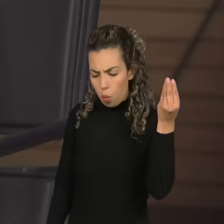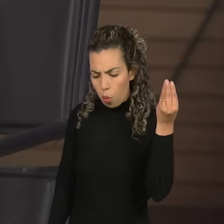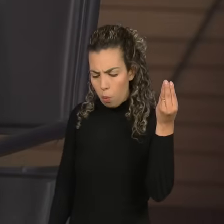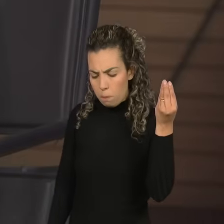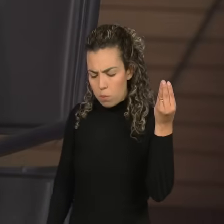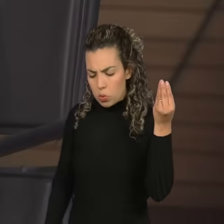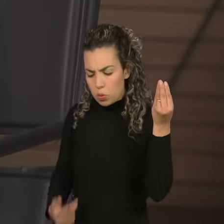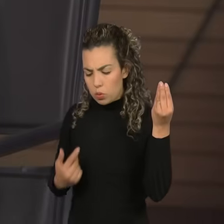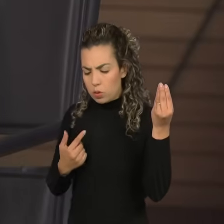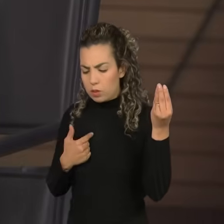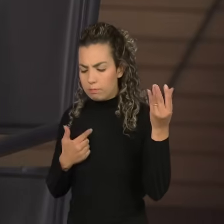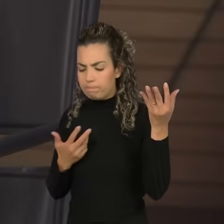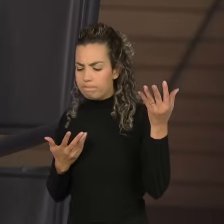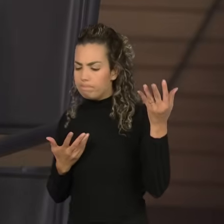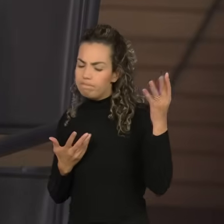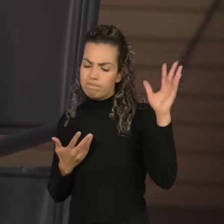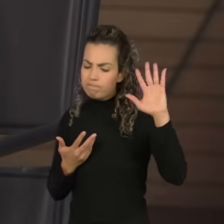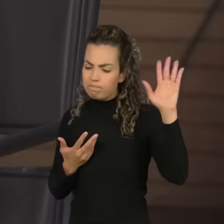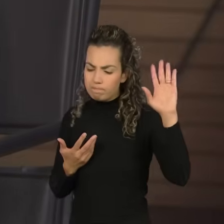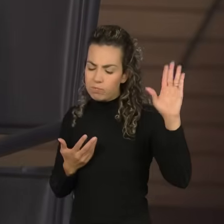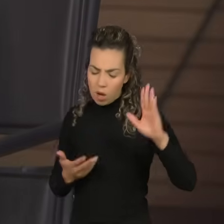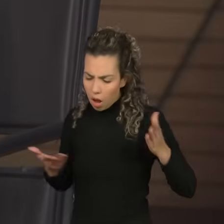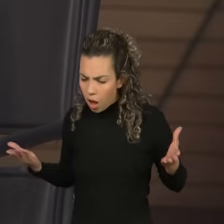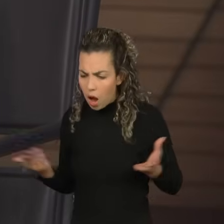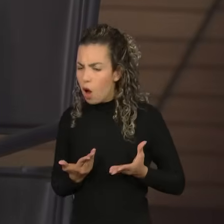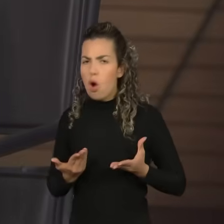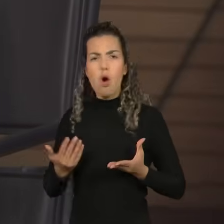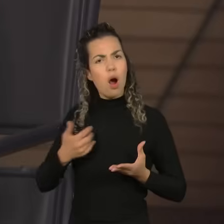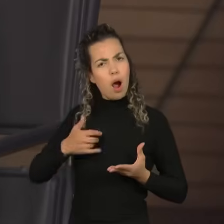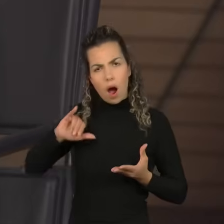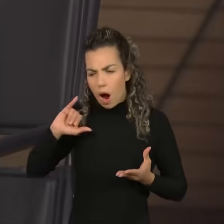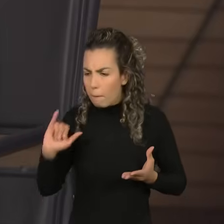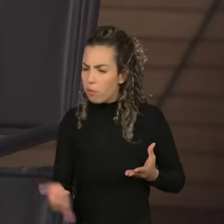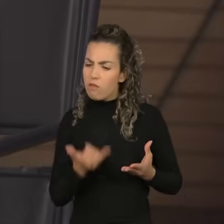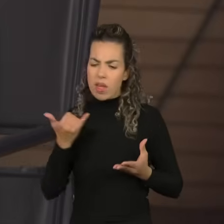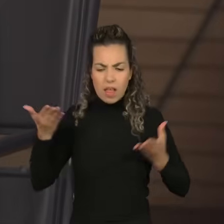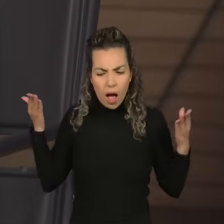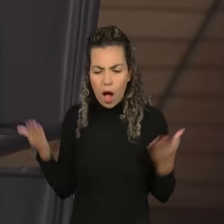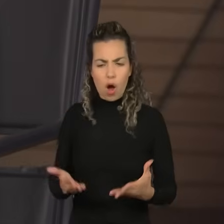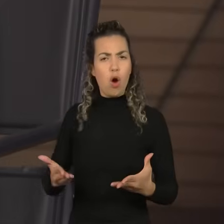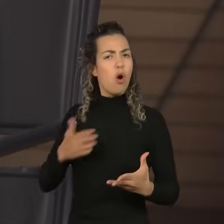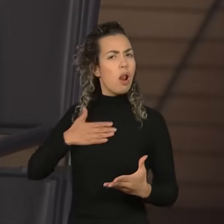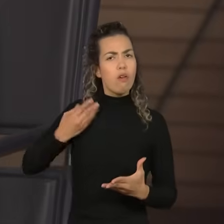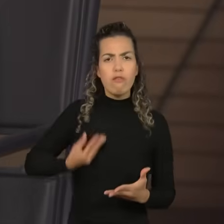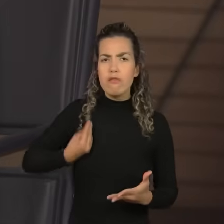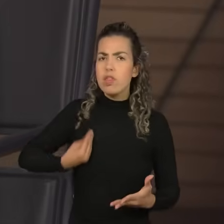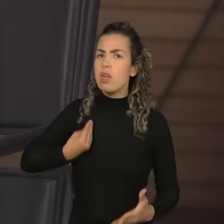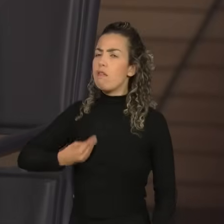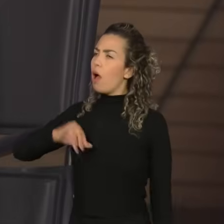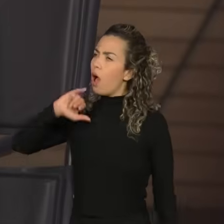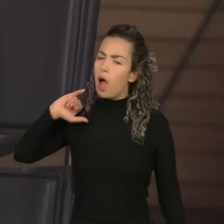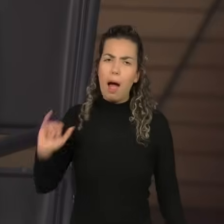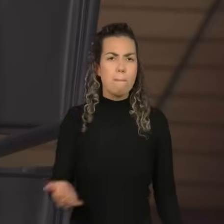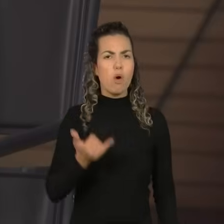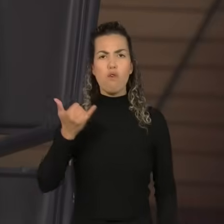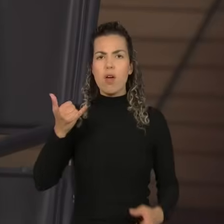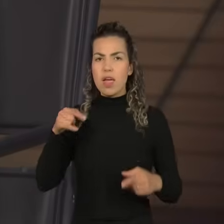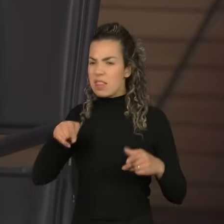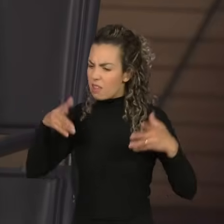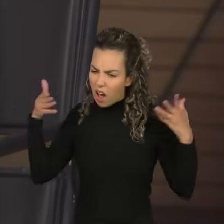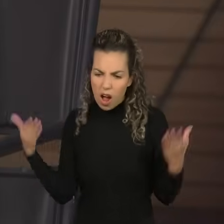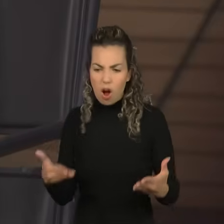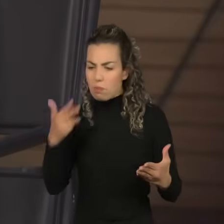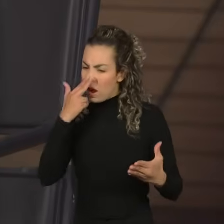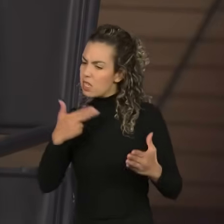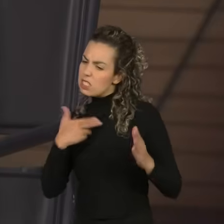assim, viver poeticamente um aqui e agora que dá muita